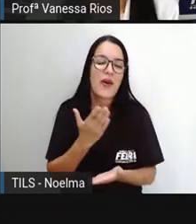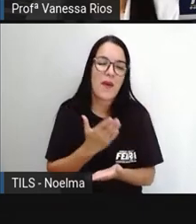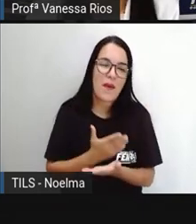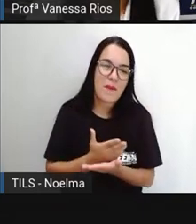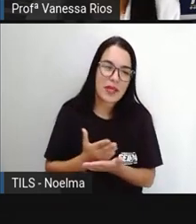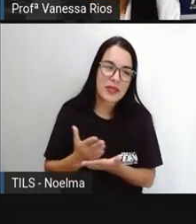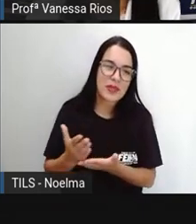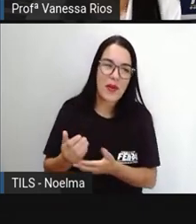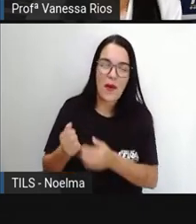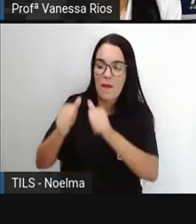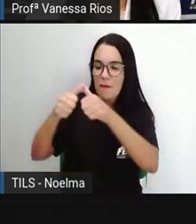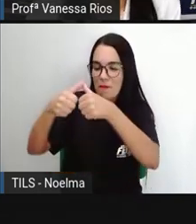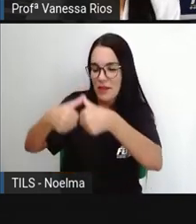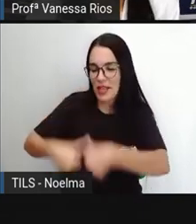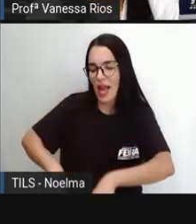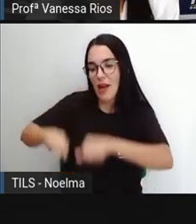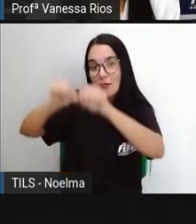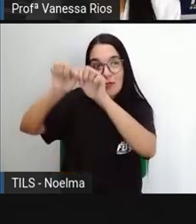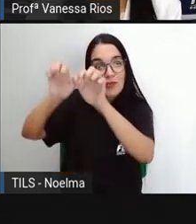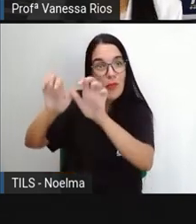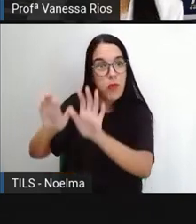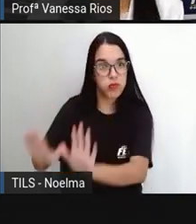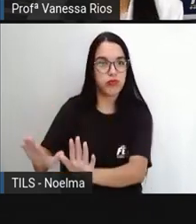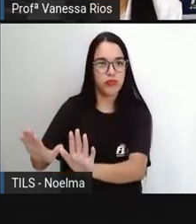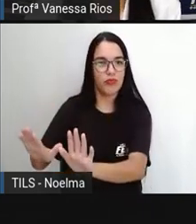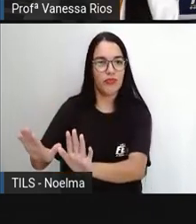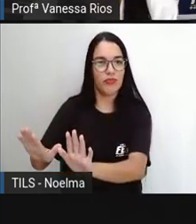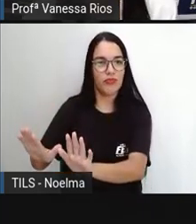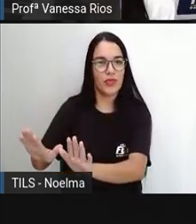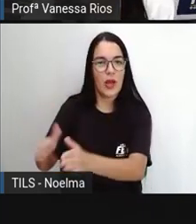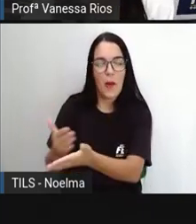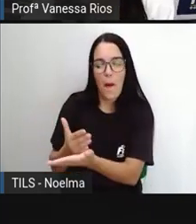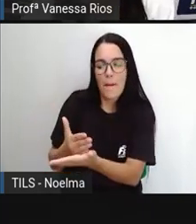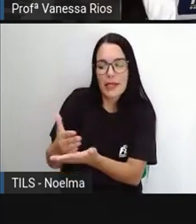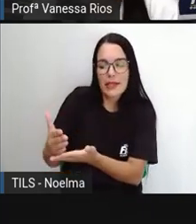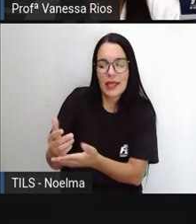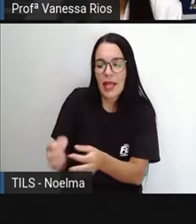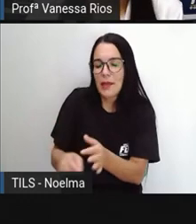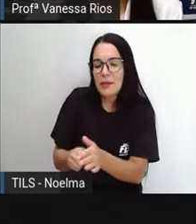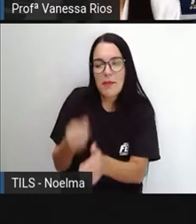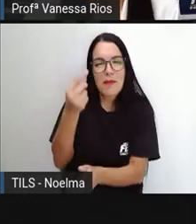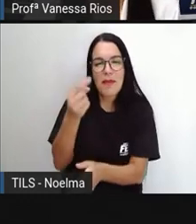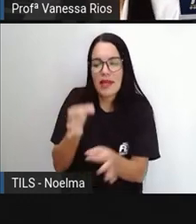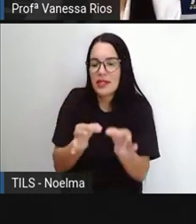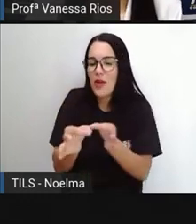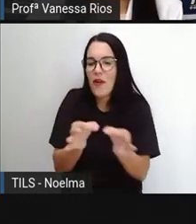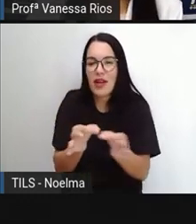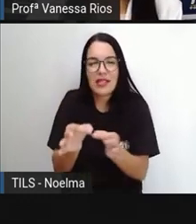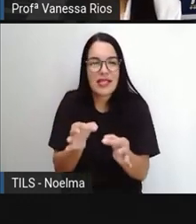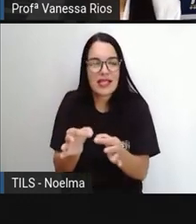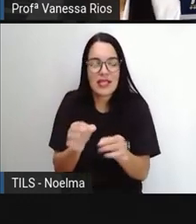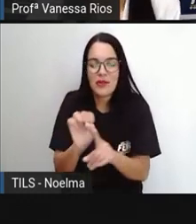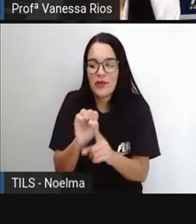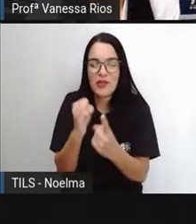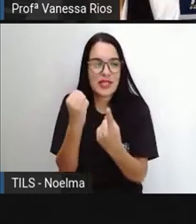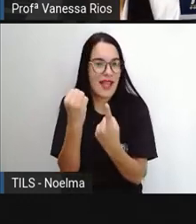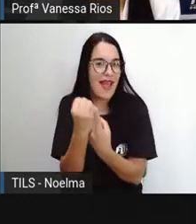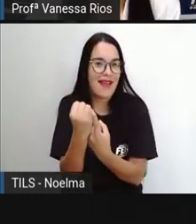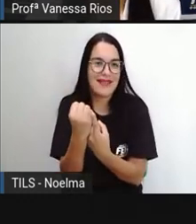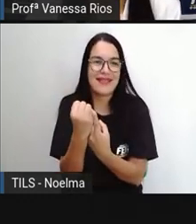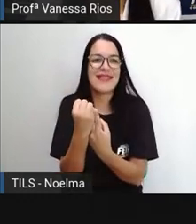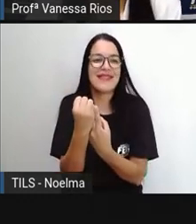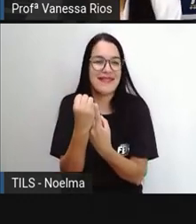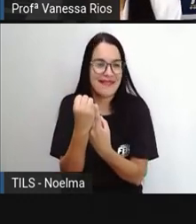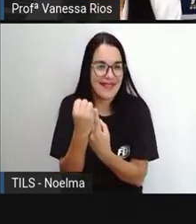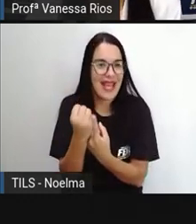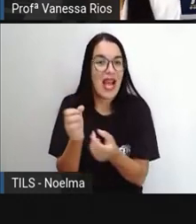torna-se sedentário e deu início aí às primeiras organizações sociais, às primeiras comunidades, aos primeiros